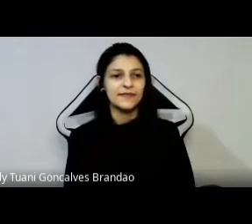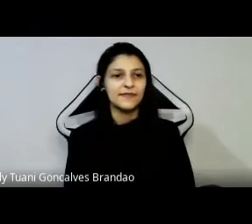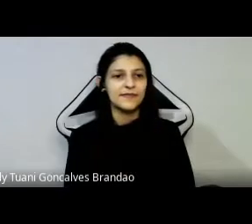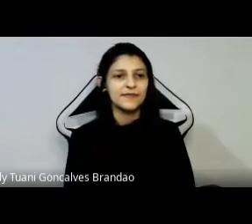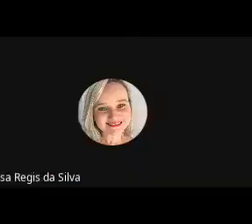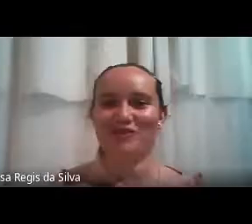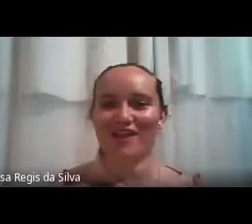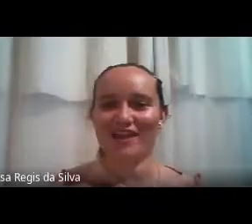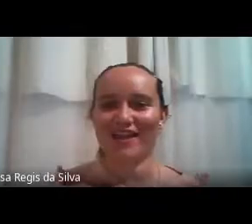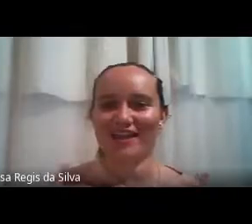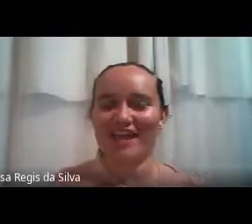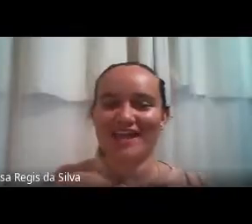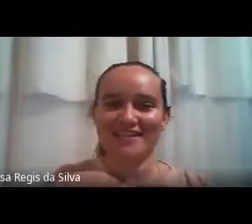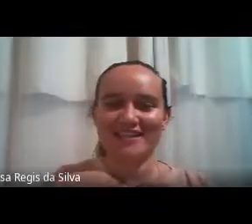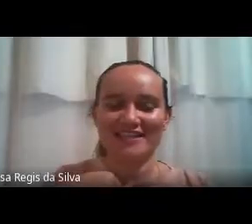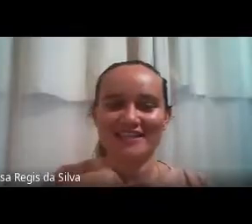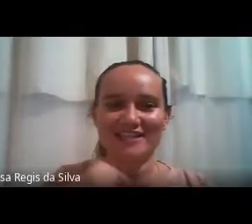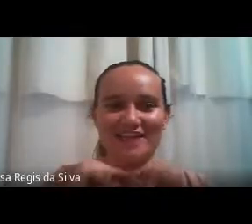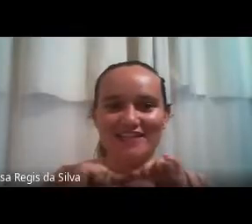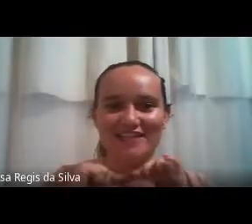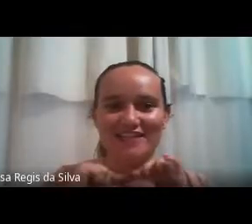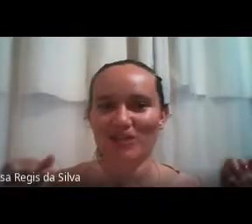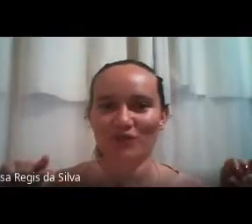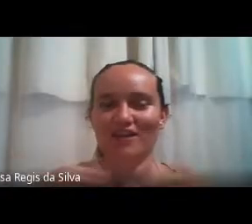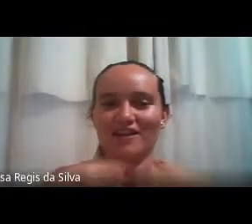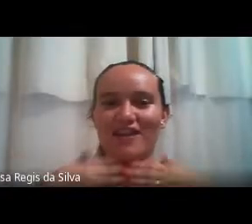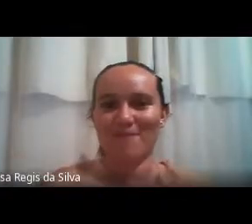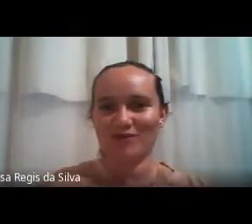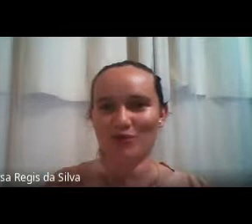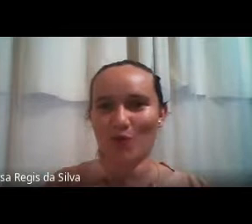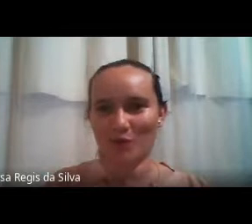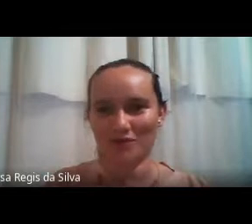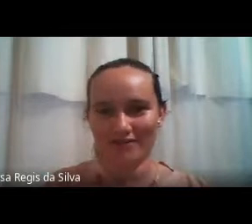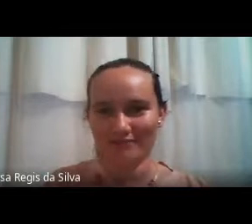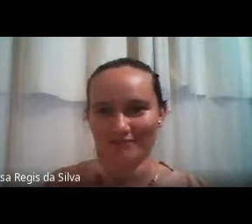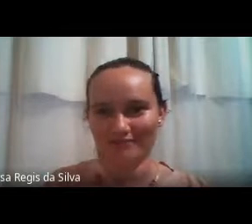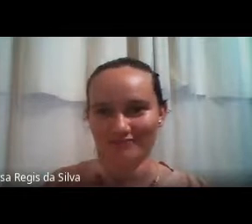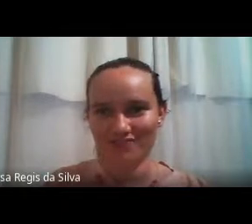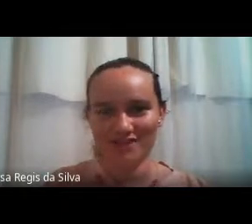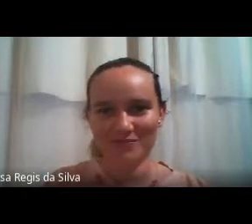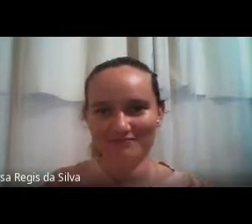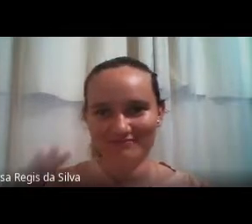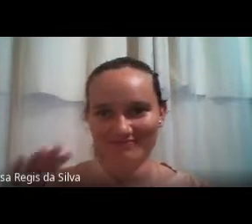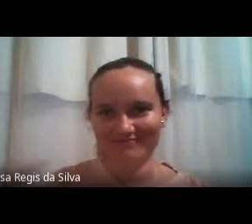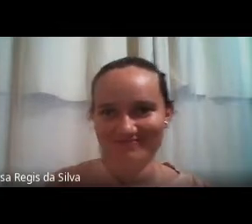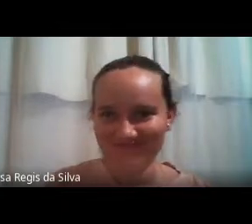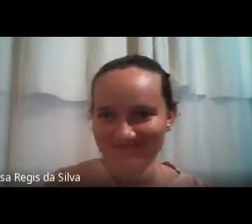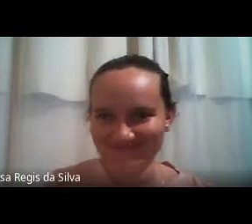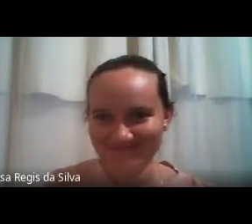É bom falar, esse tracinho significa que é abaixo do corpo, certo, Diego?